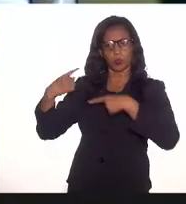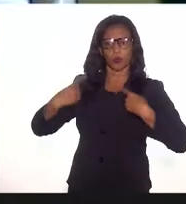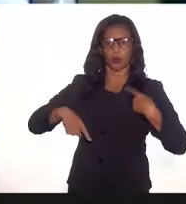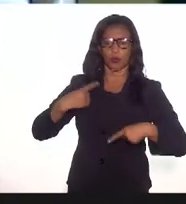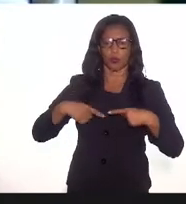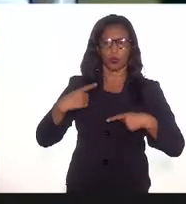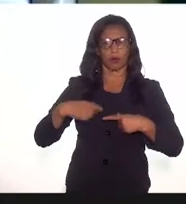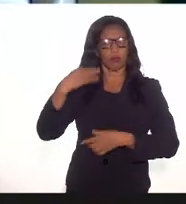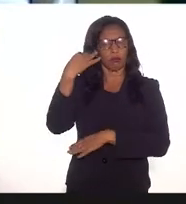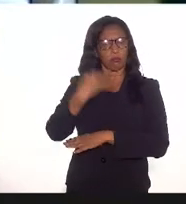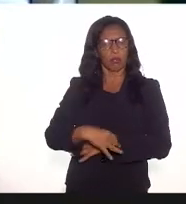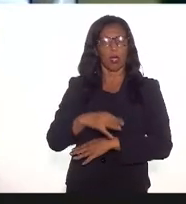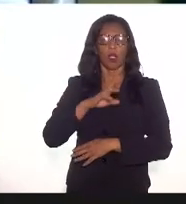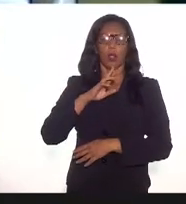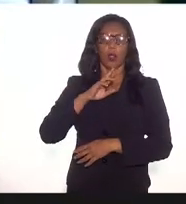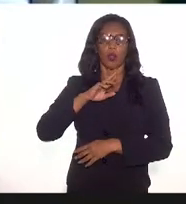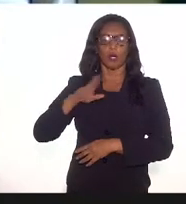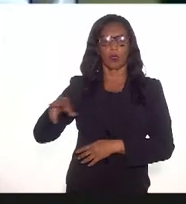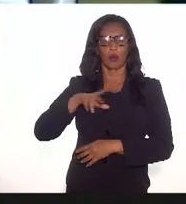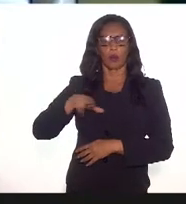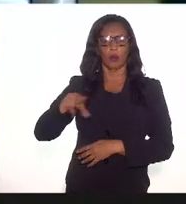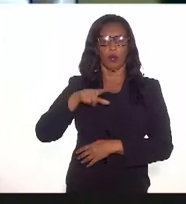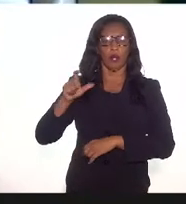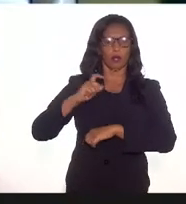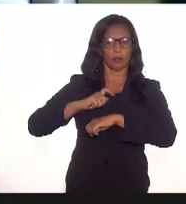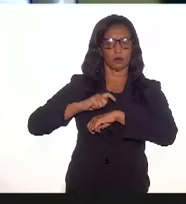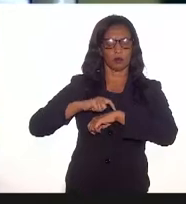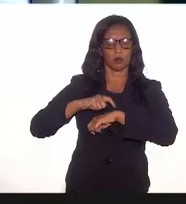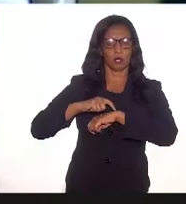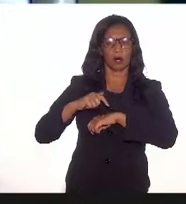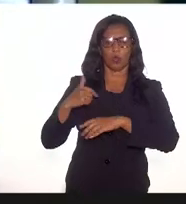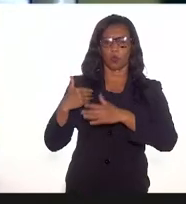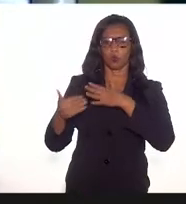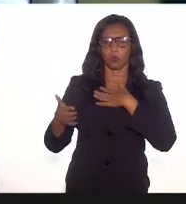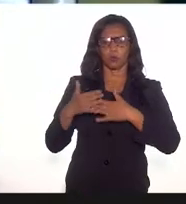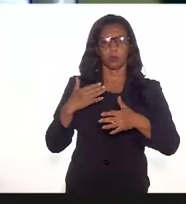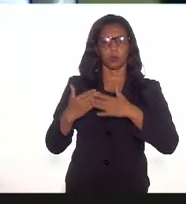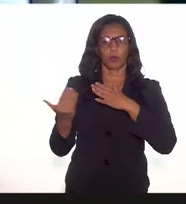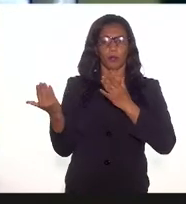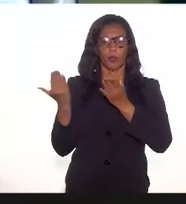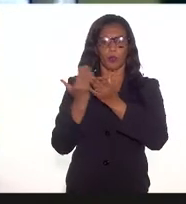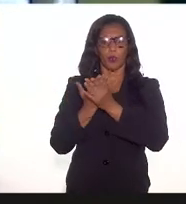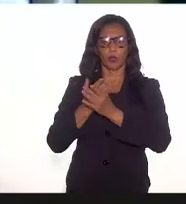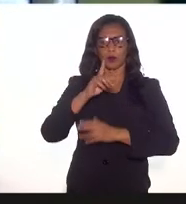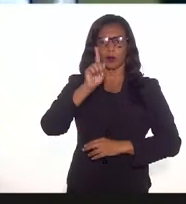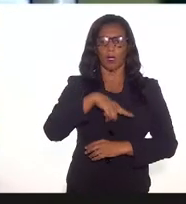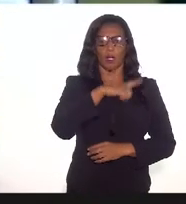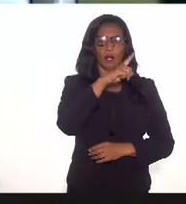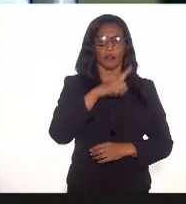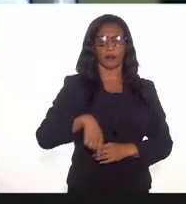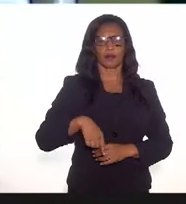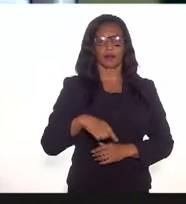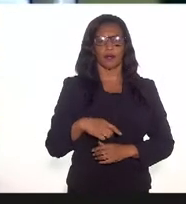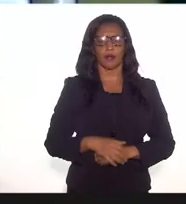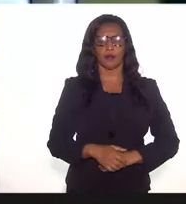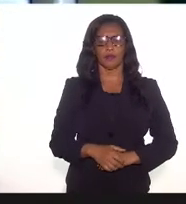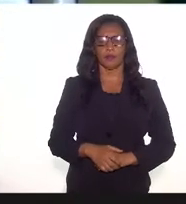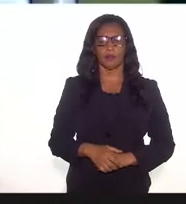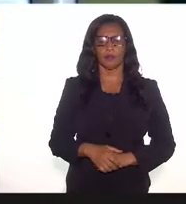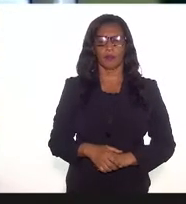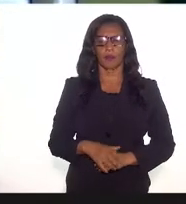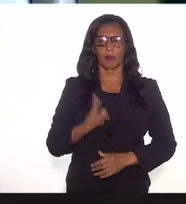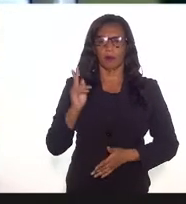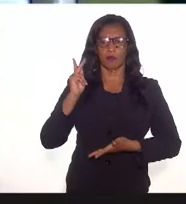sua eficácia, não há, até o momento, qualquer tipo de liminar que determine a suspensão